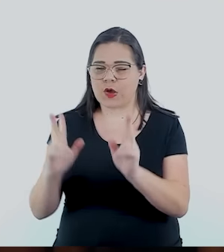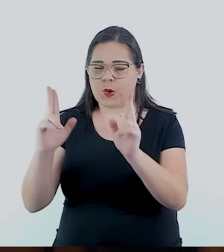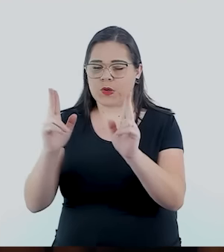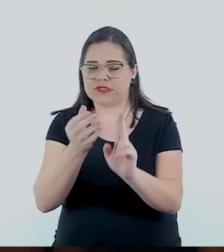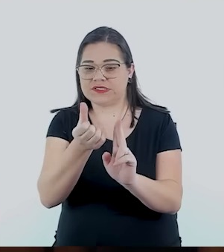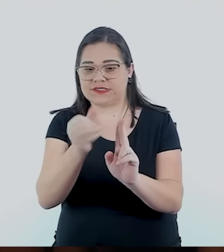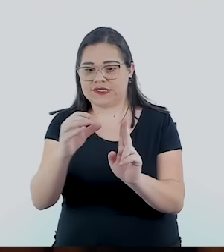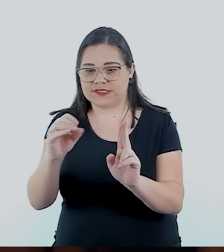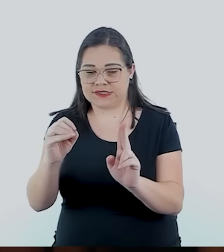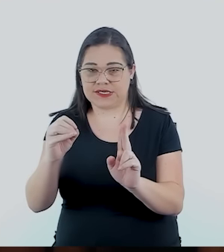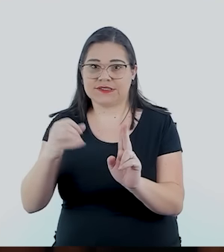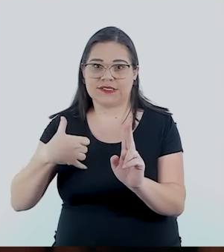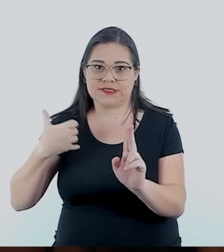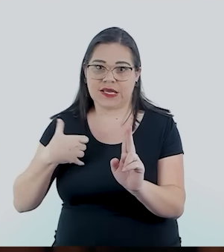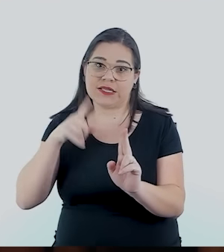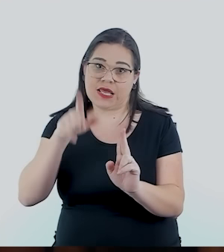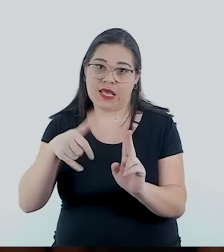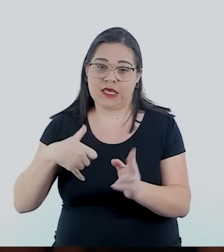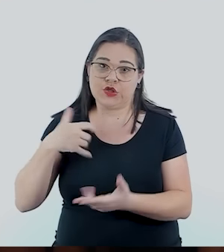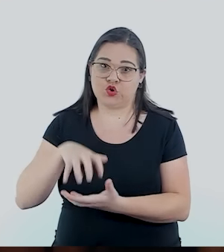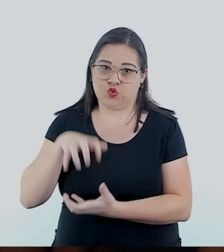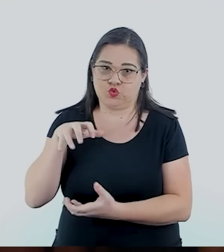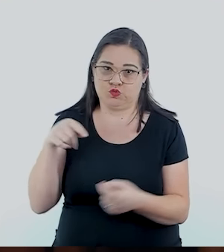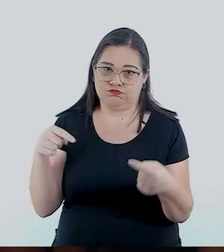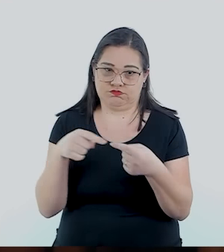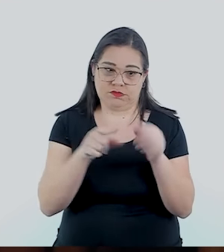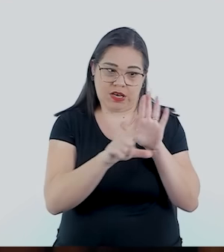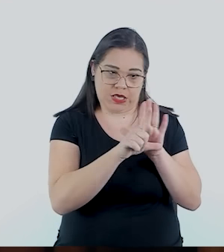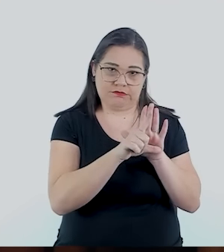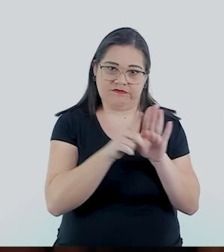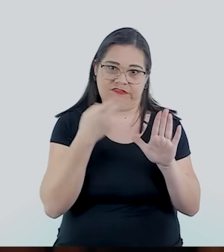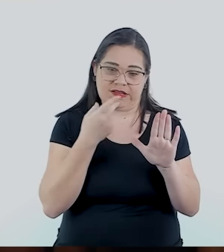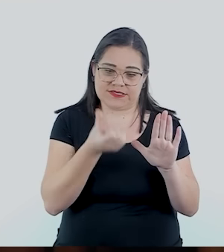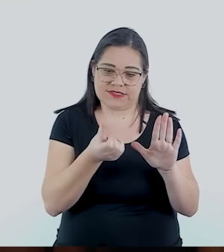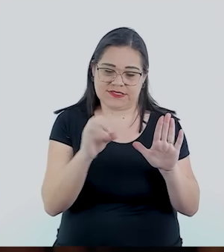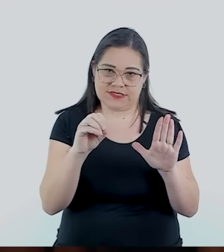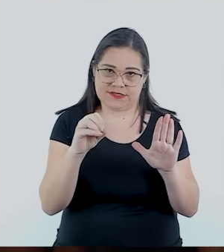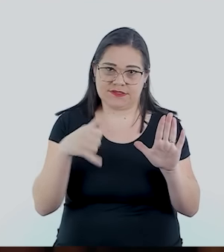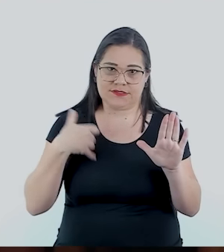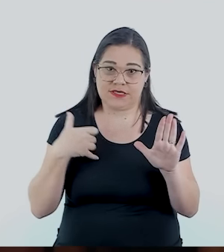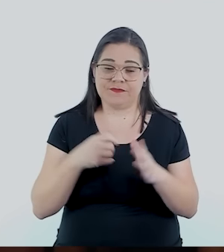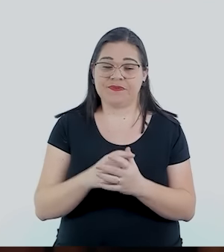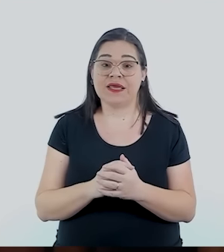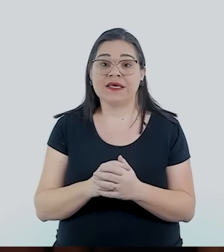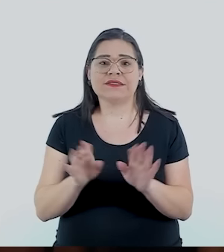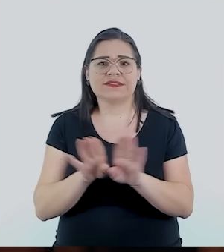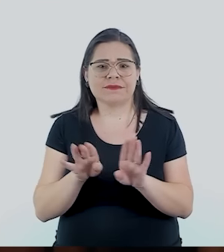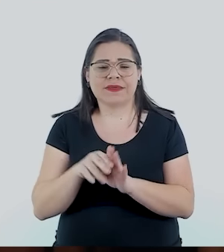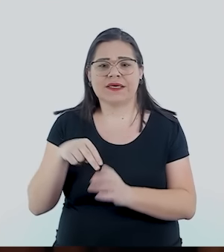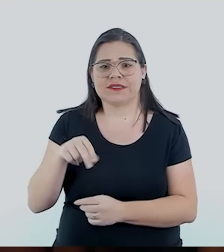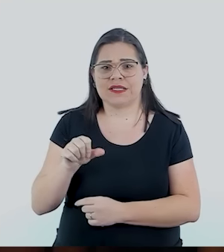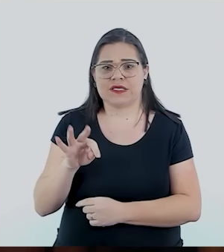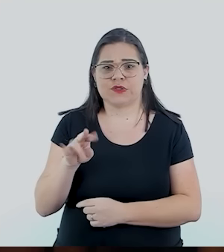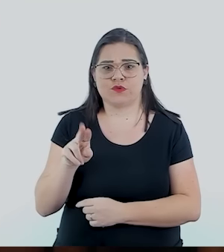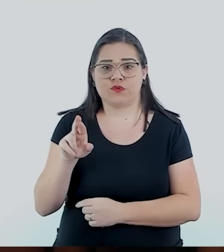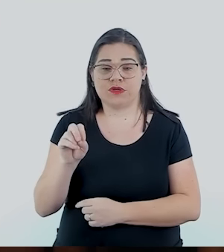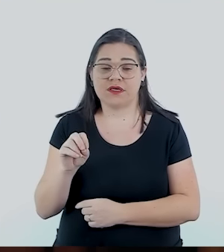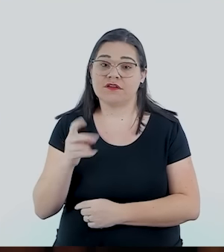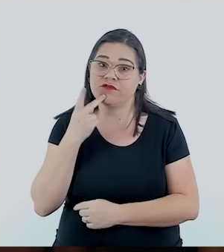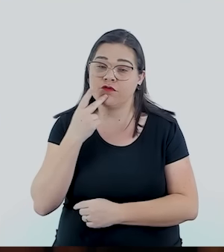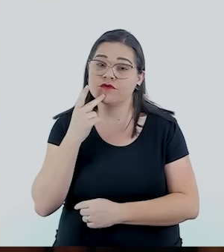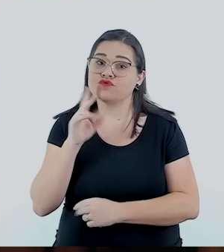ser idoso pela lei né mas o 50 Eu acho que é muito importante e no caso da matua a gente adotou desde o início o 50